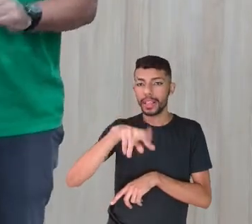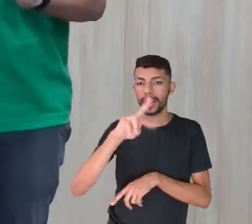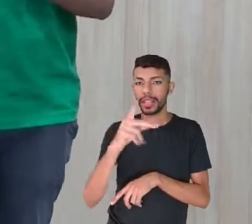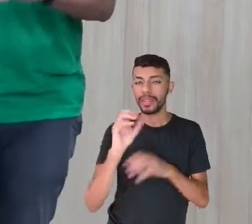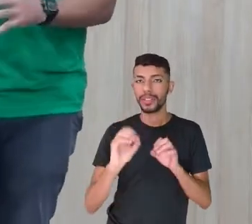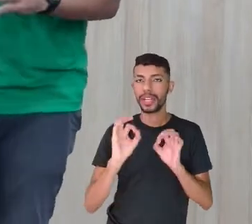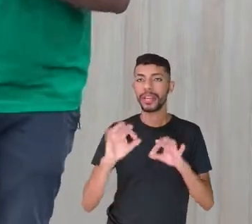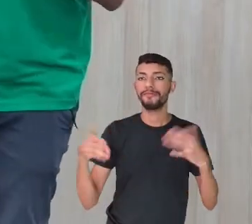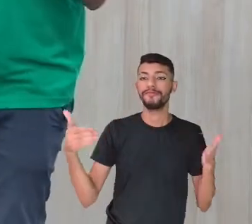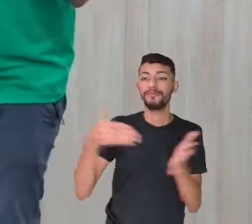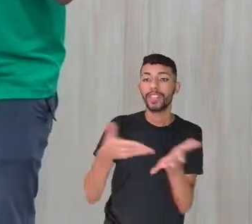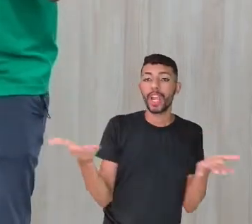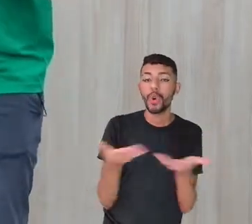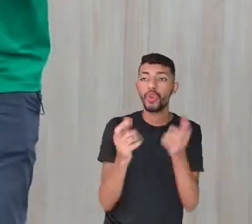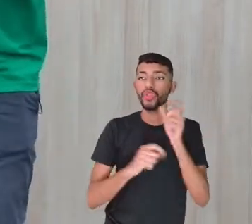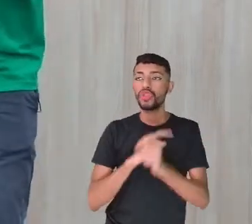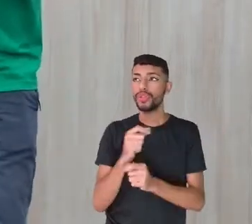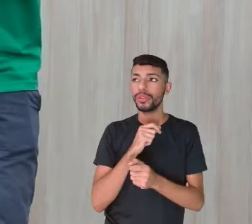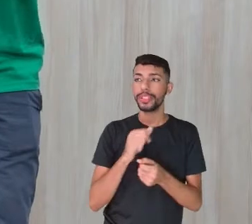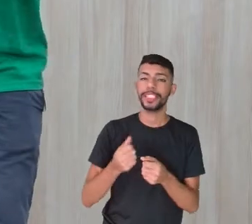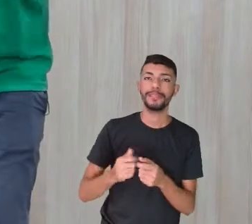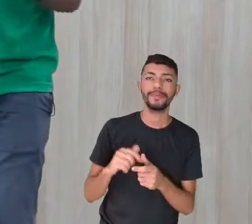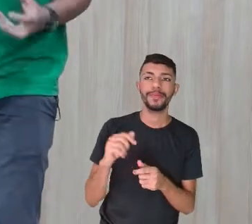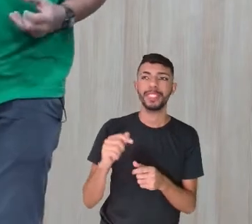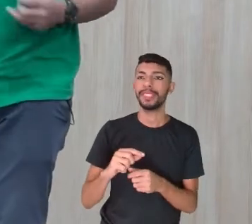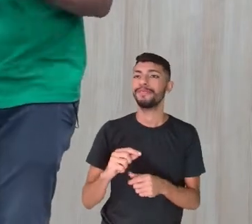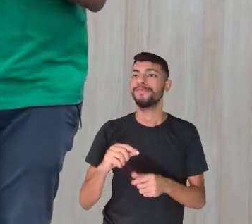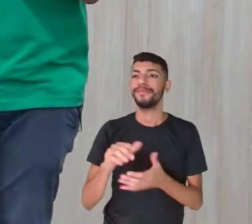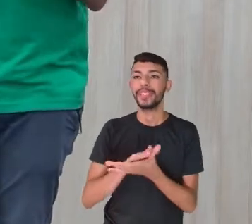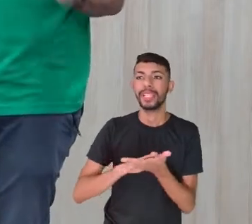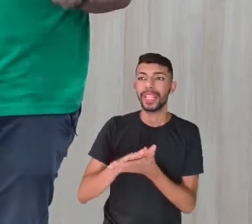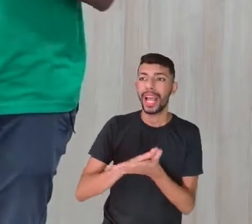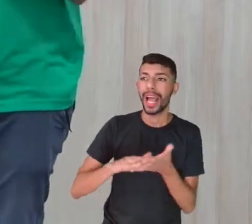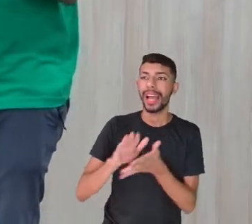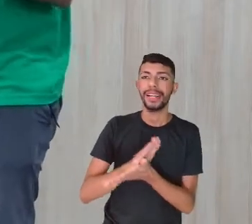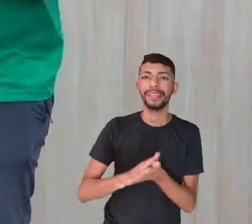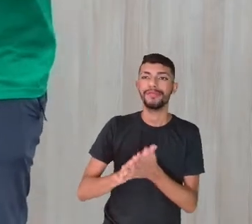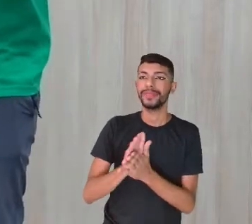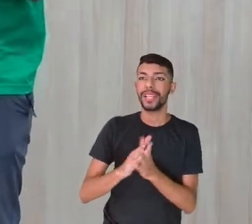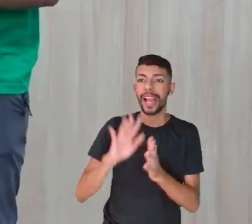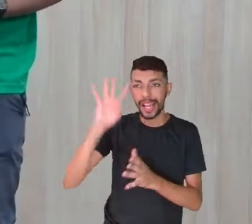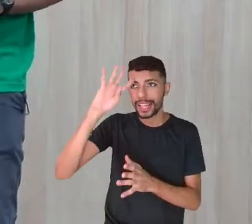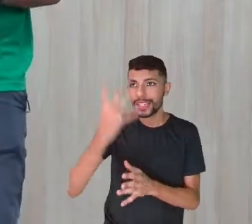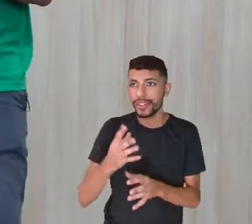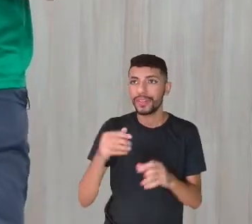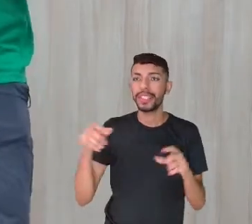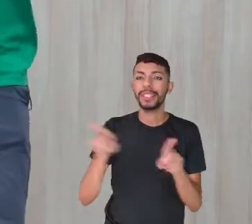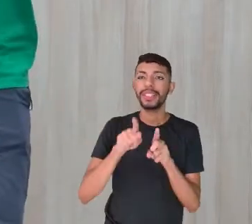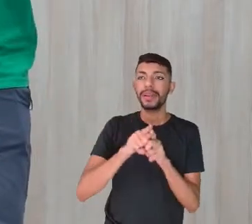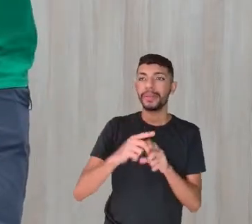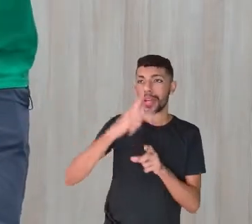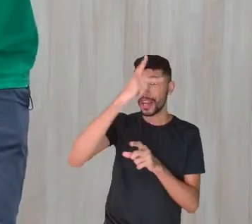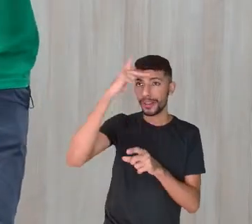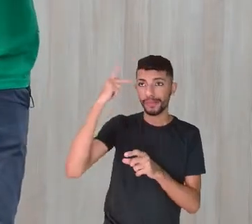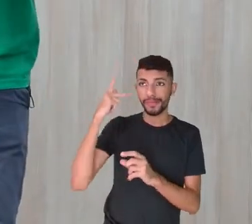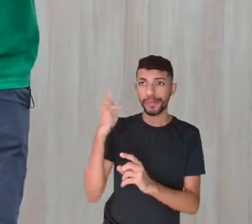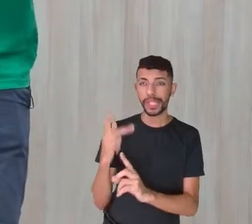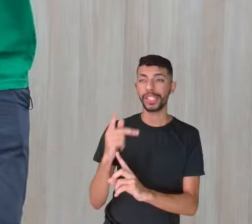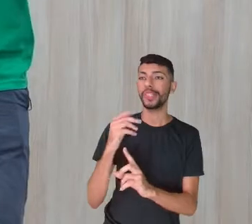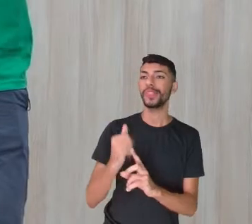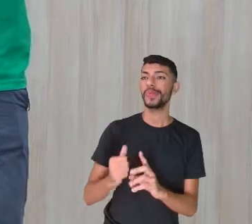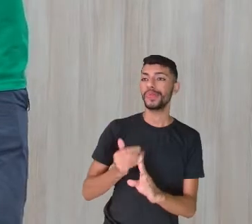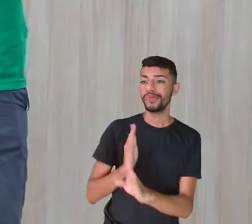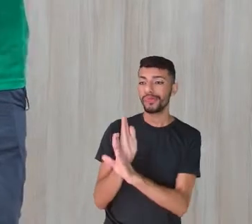né, e os reais responsáveis por isso não foram identificados. Então, várias vidas